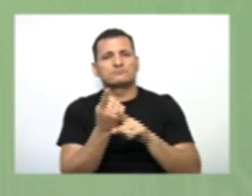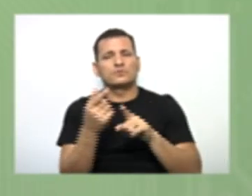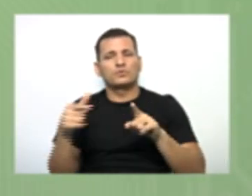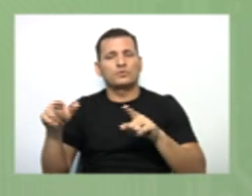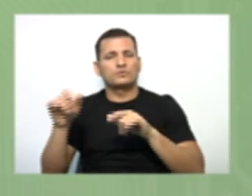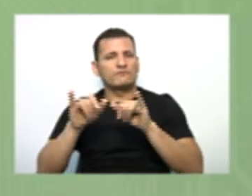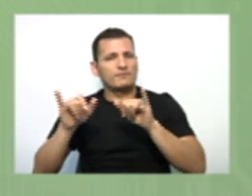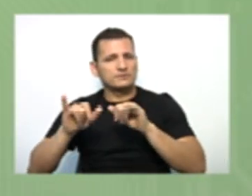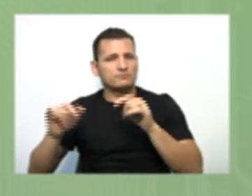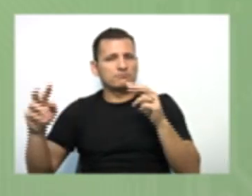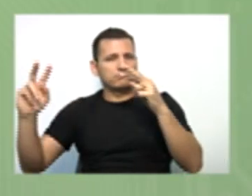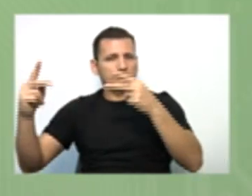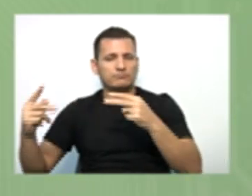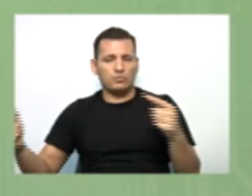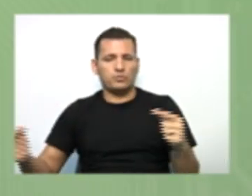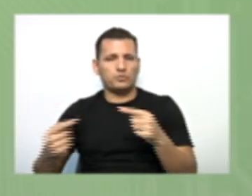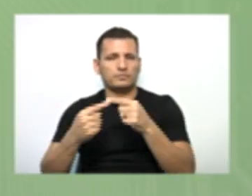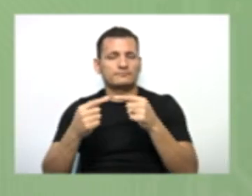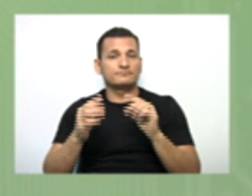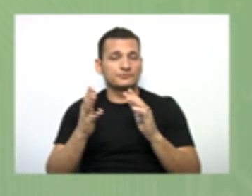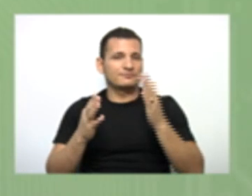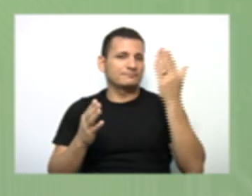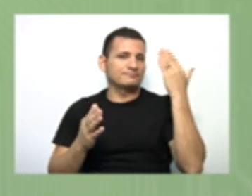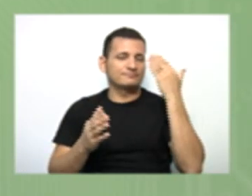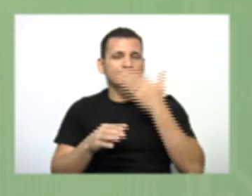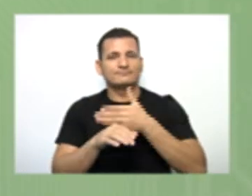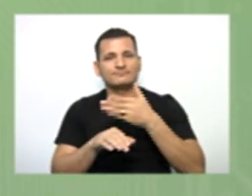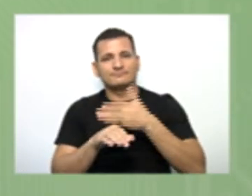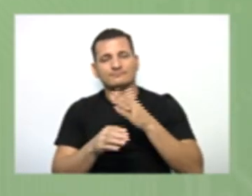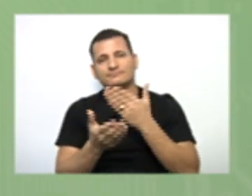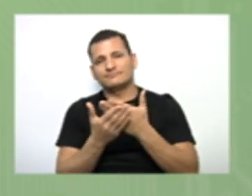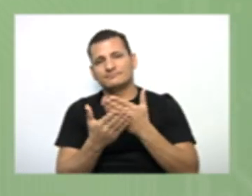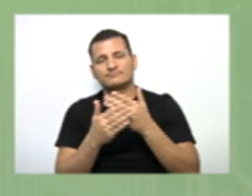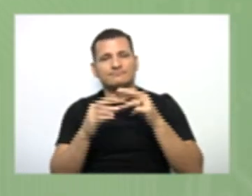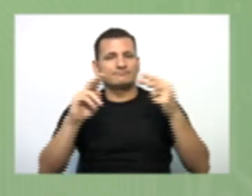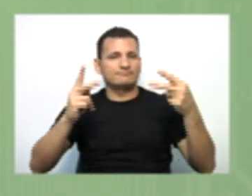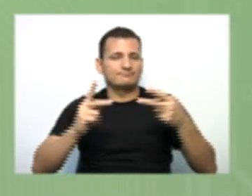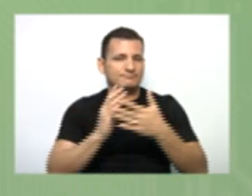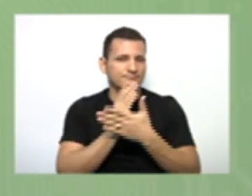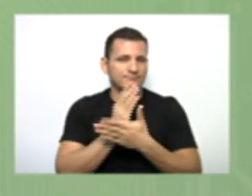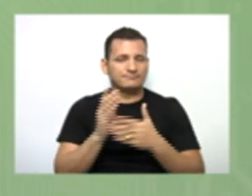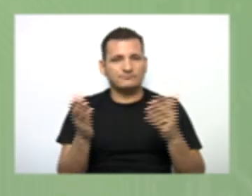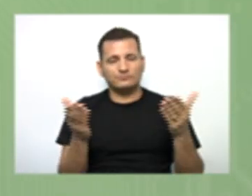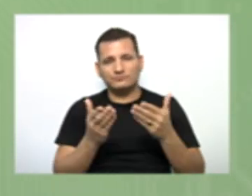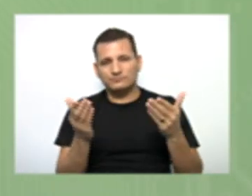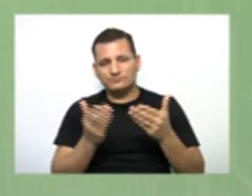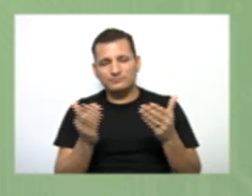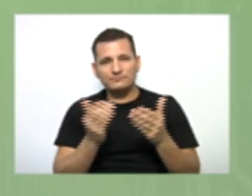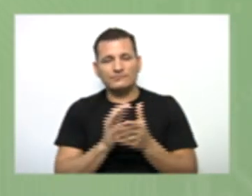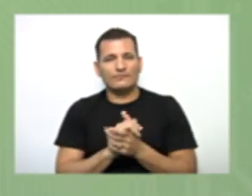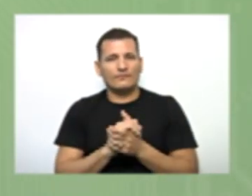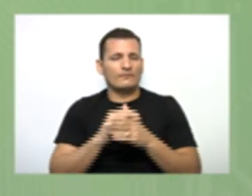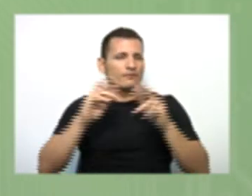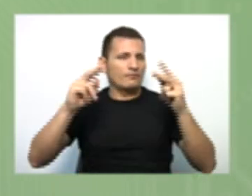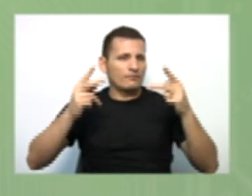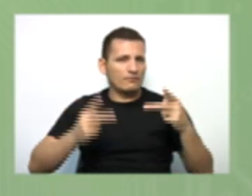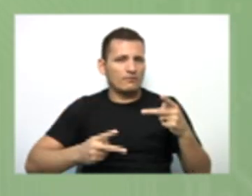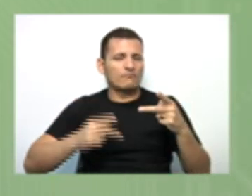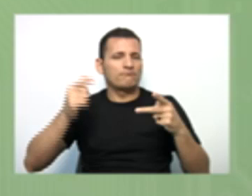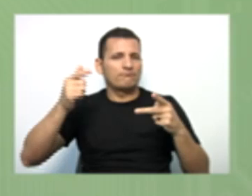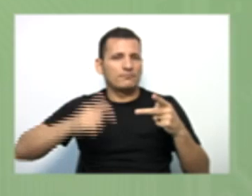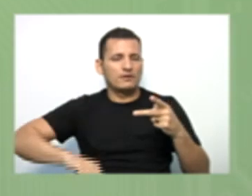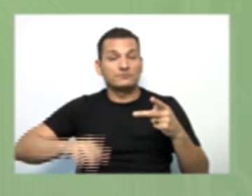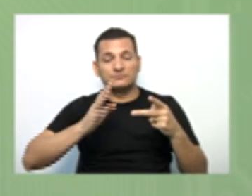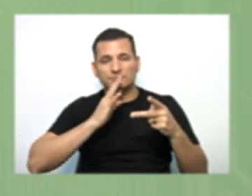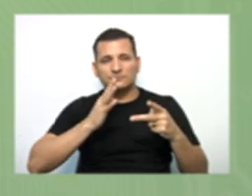relacionadas. Então, nós já escrevemos algumas tags na aula passada. Hoje, nós vamos escrever algumas mais,